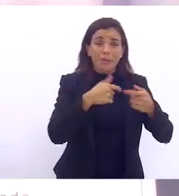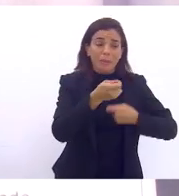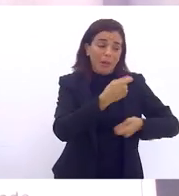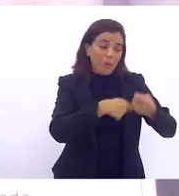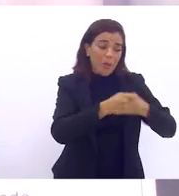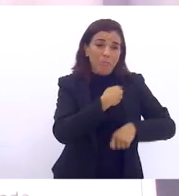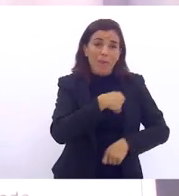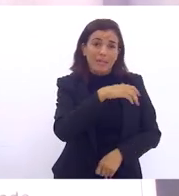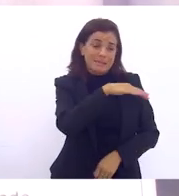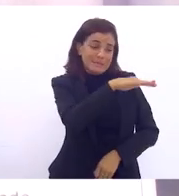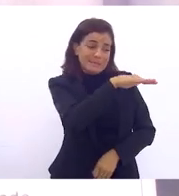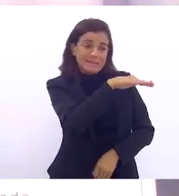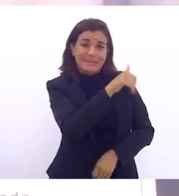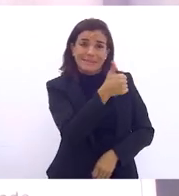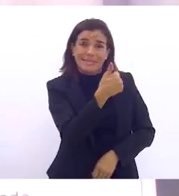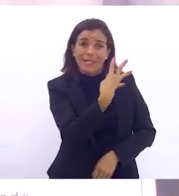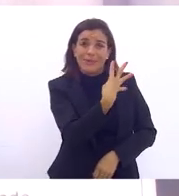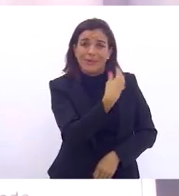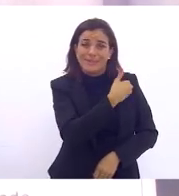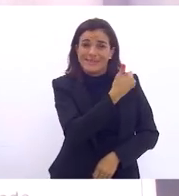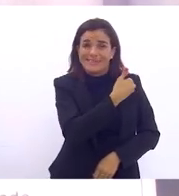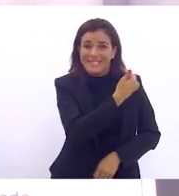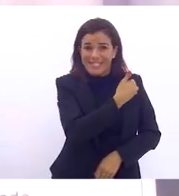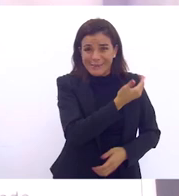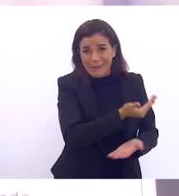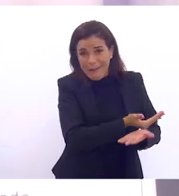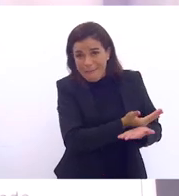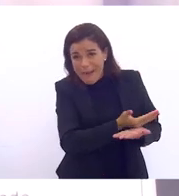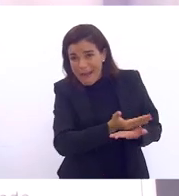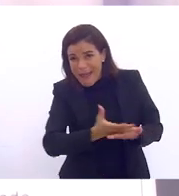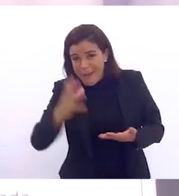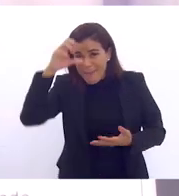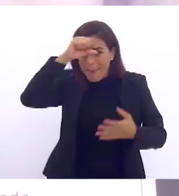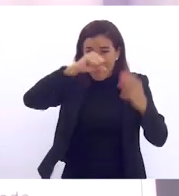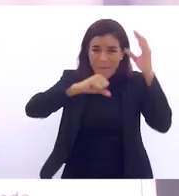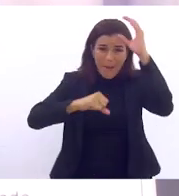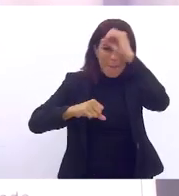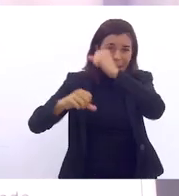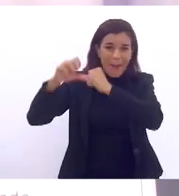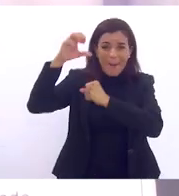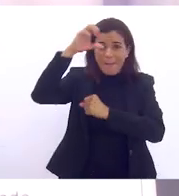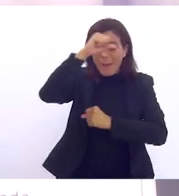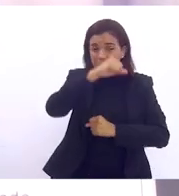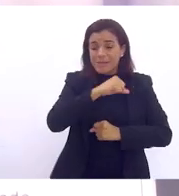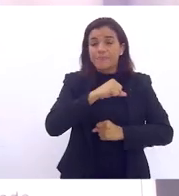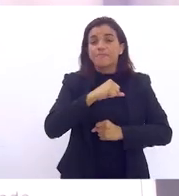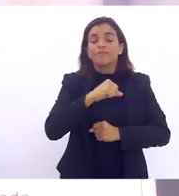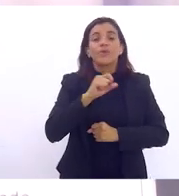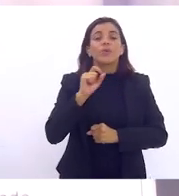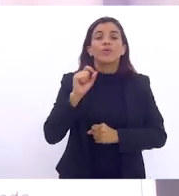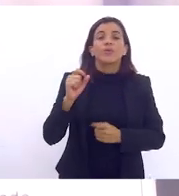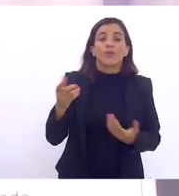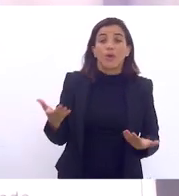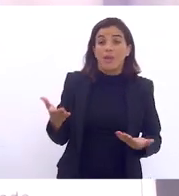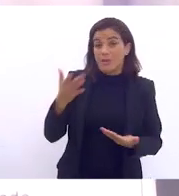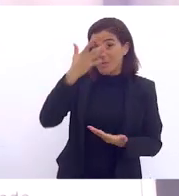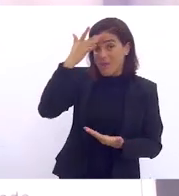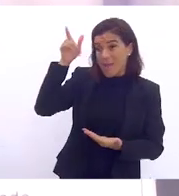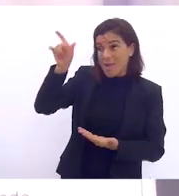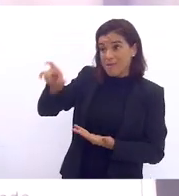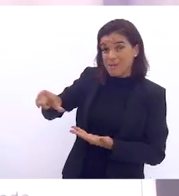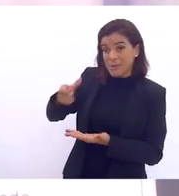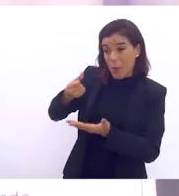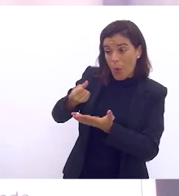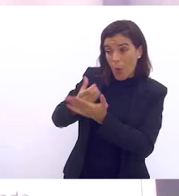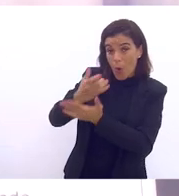14 anos de idade então eu sempre aprendi que muita das vezes até quando o cliente não tem